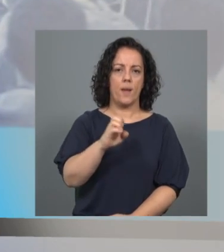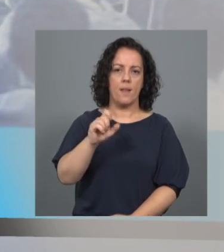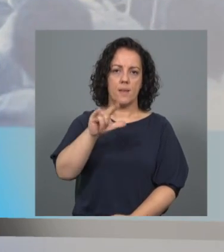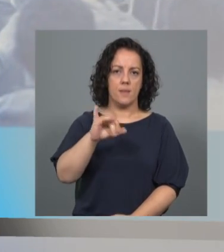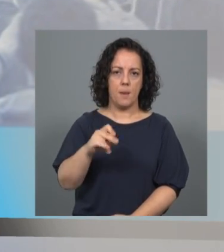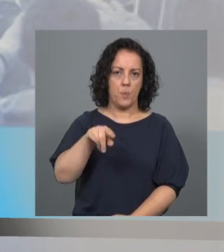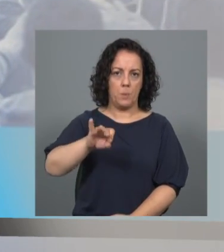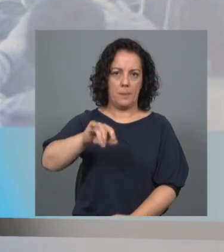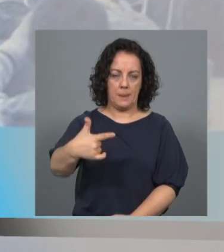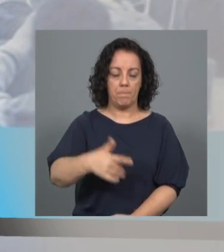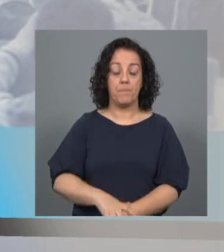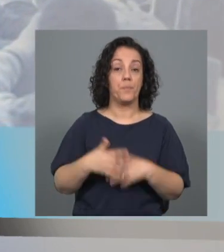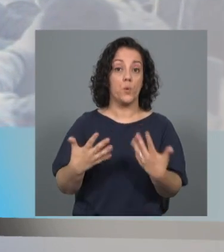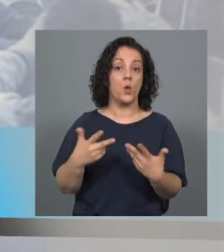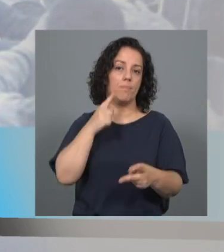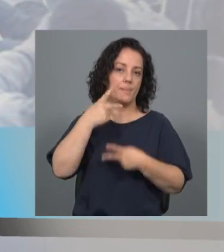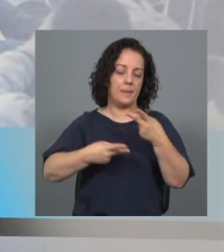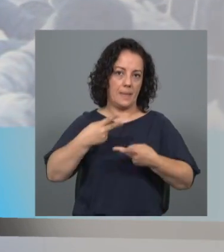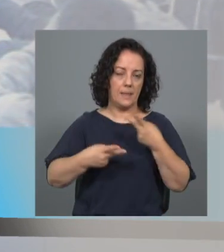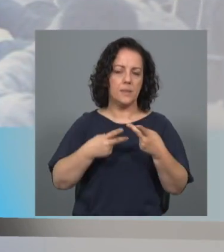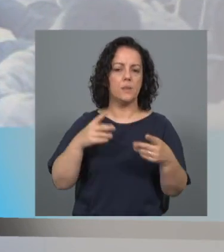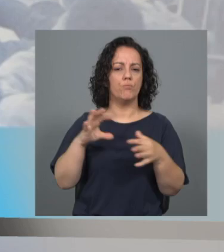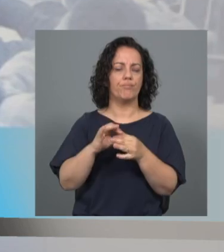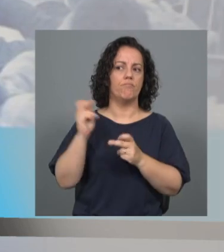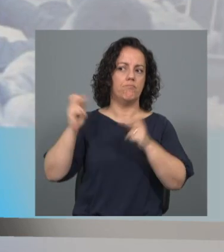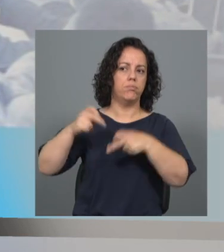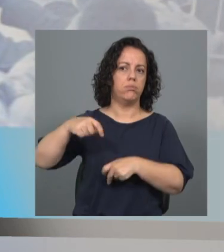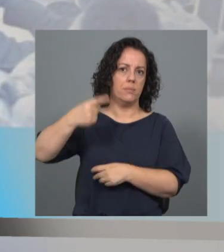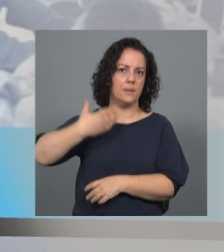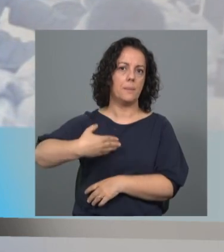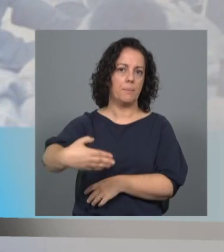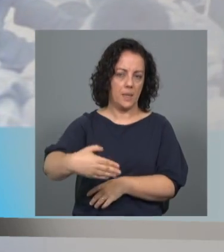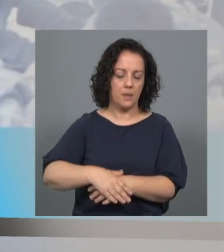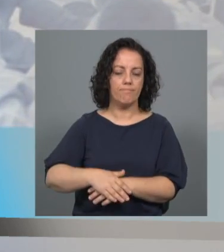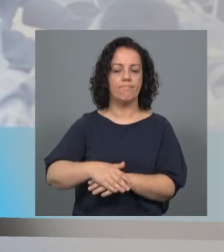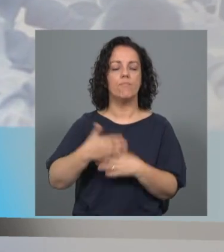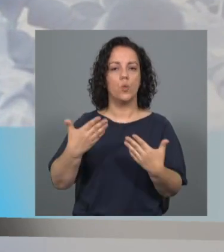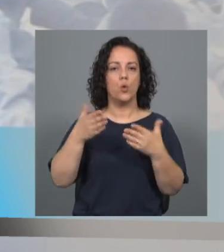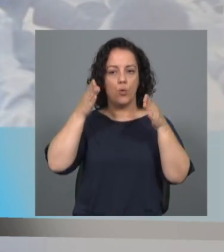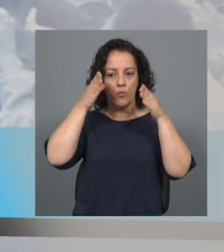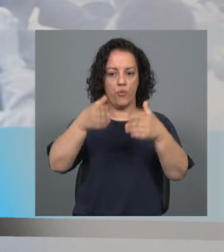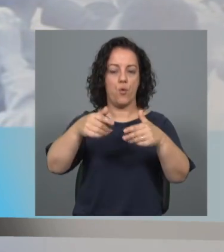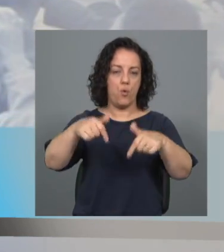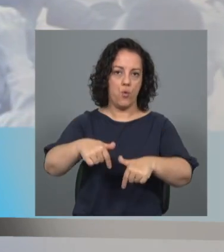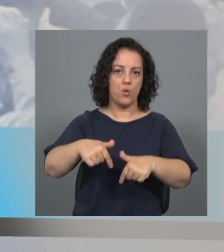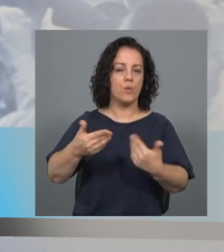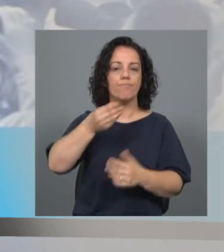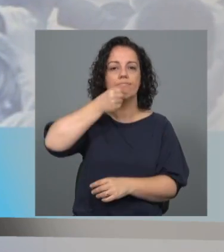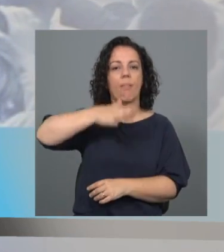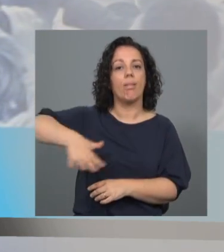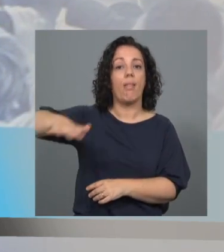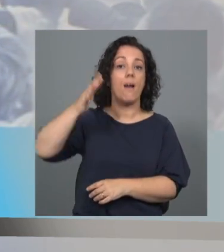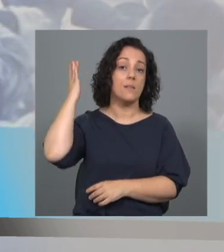agência.eclésia.pt. E agora, na análise aos acontecimentos da semana, o nosso foco coloca-se hoje na Terra Santa e